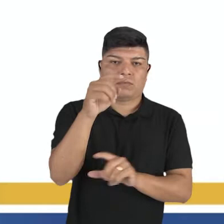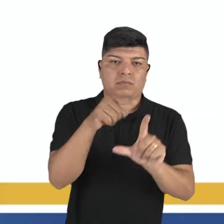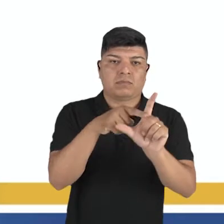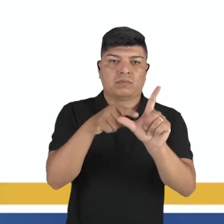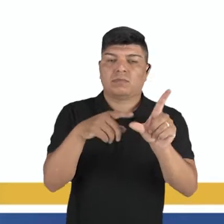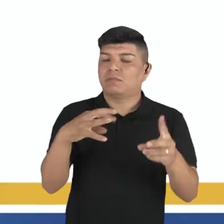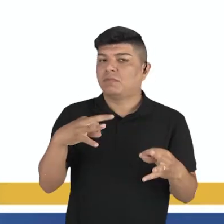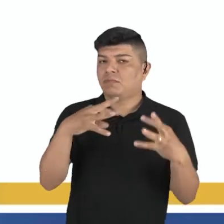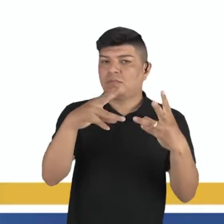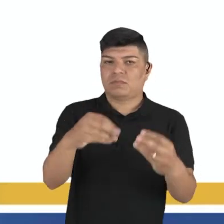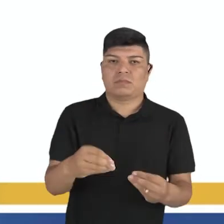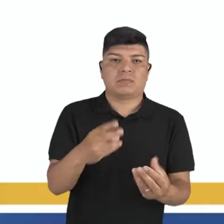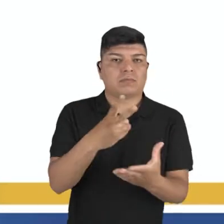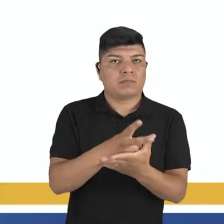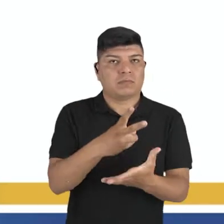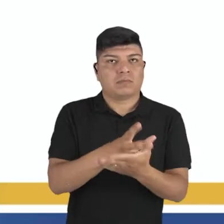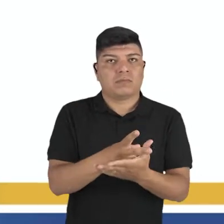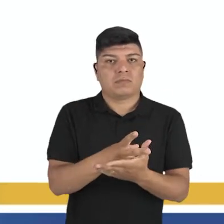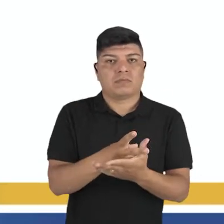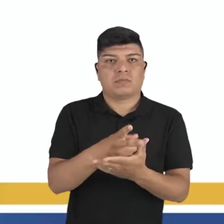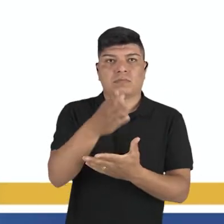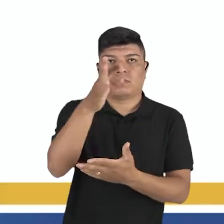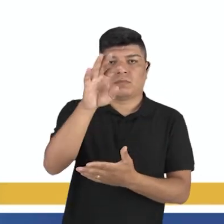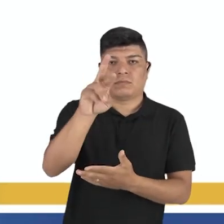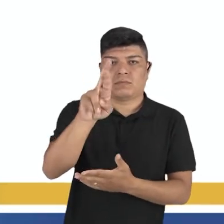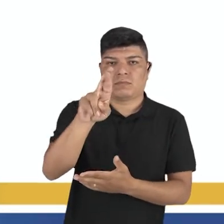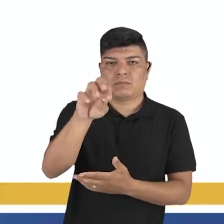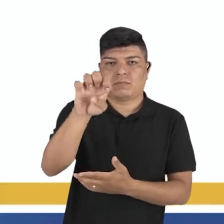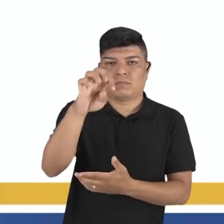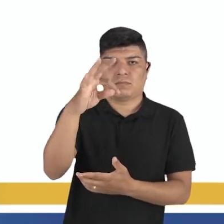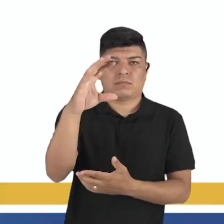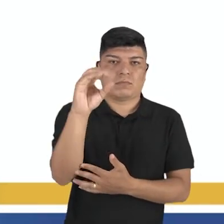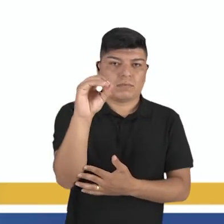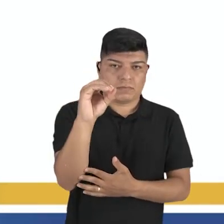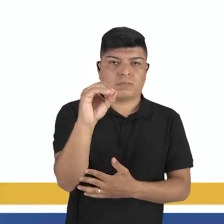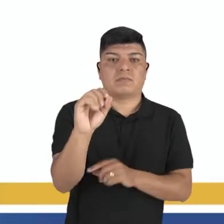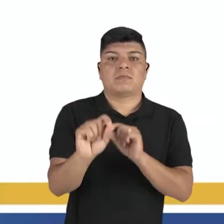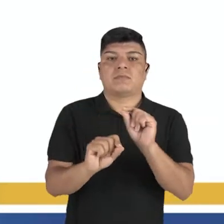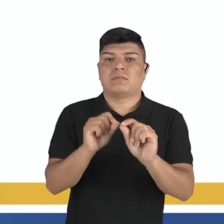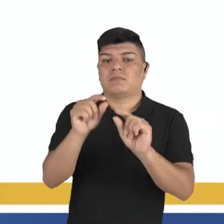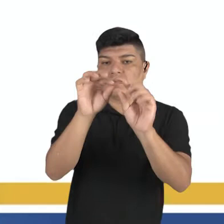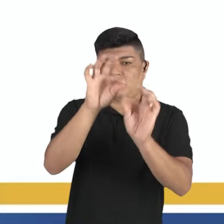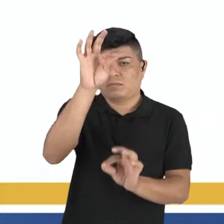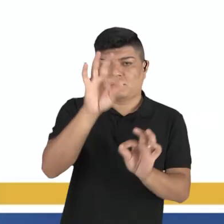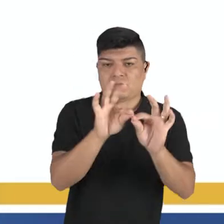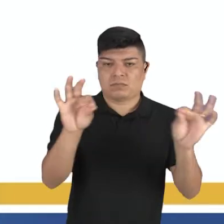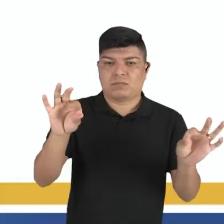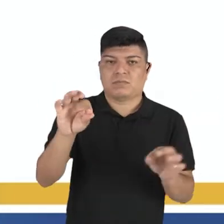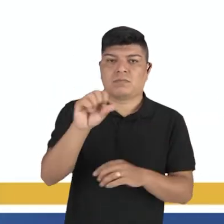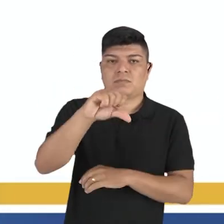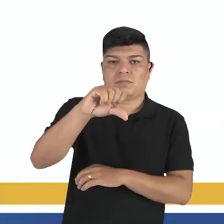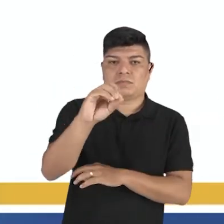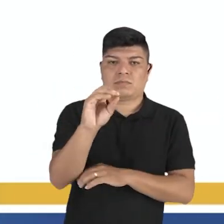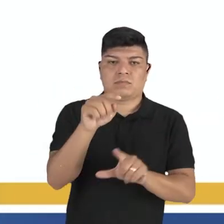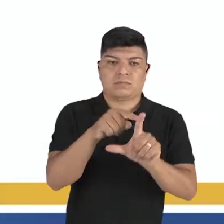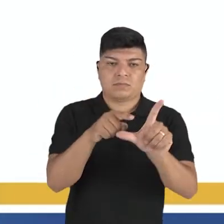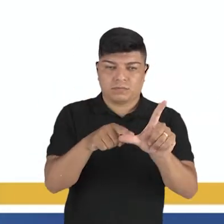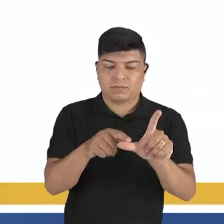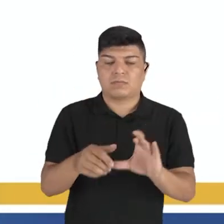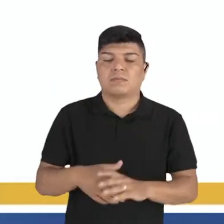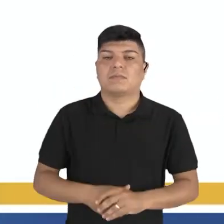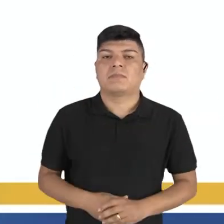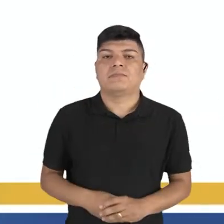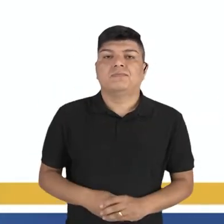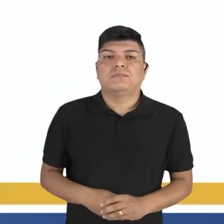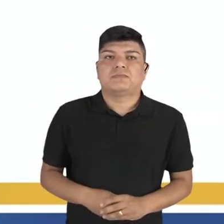E todas as vezes que se falar de ângulo reto, eu estou falando de um ângulo que tem uma medida de 90 graus. Bom,